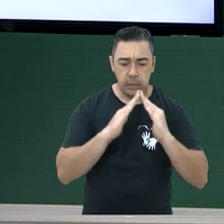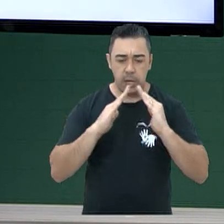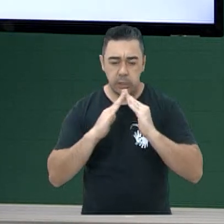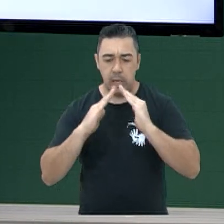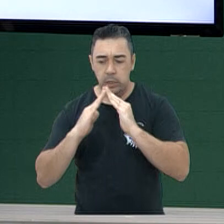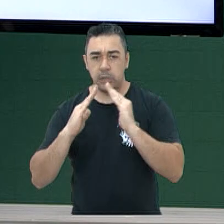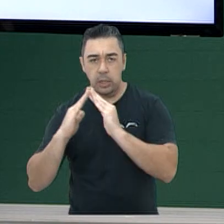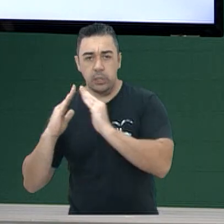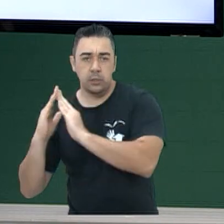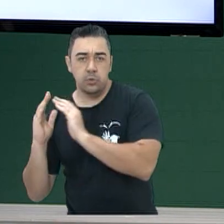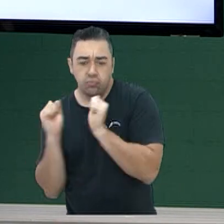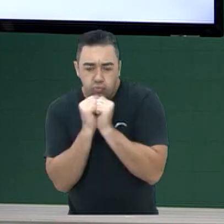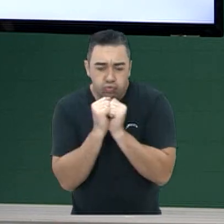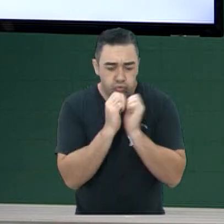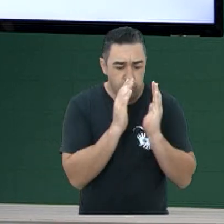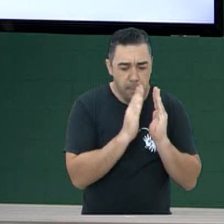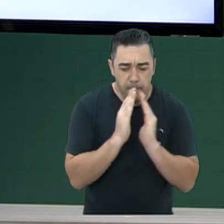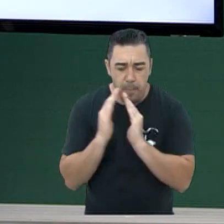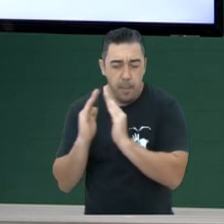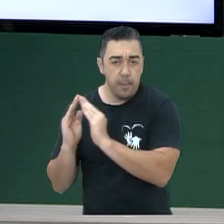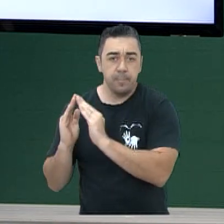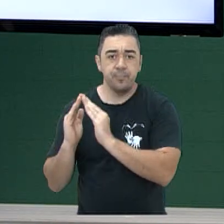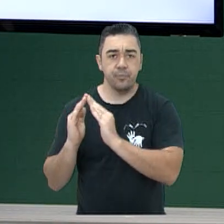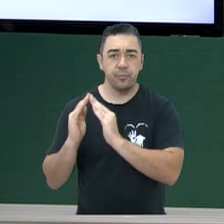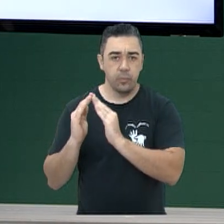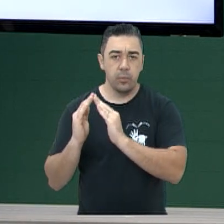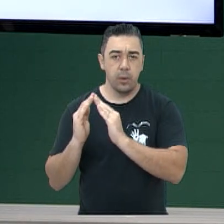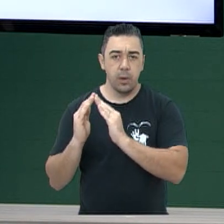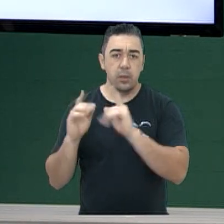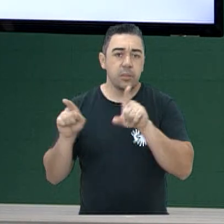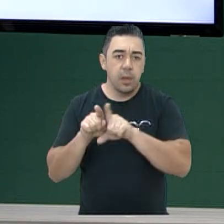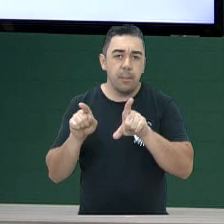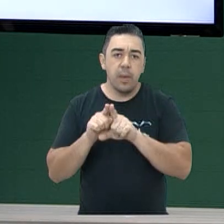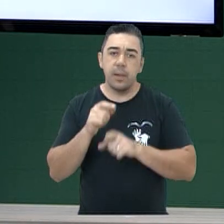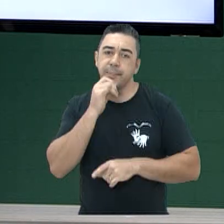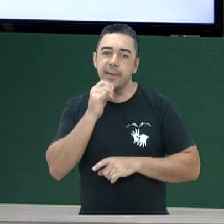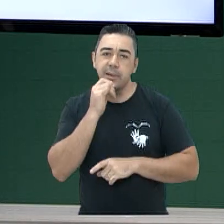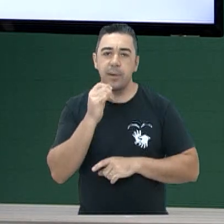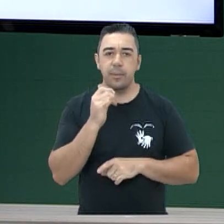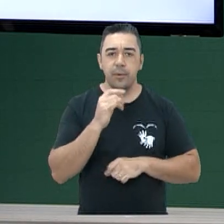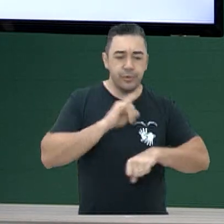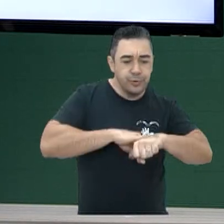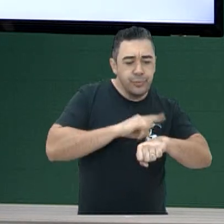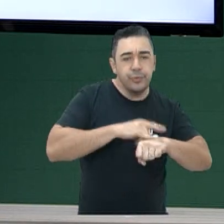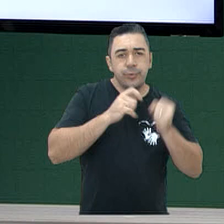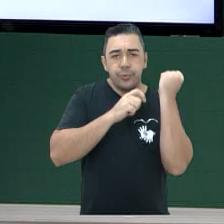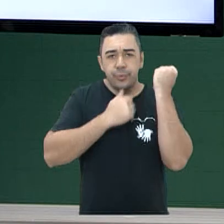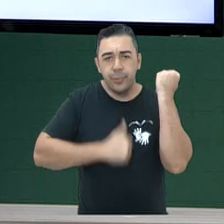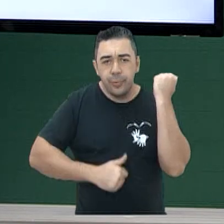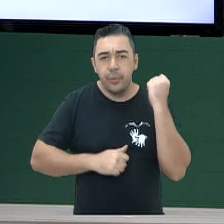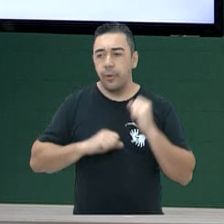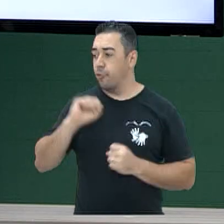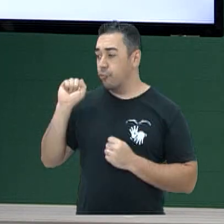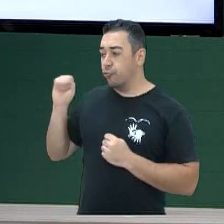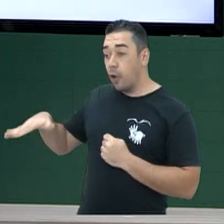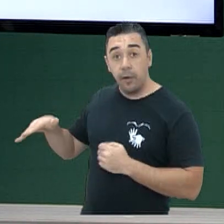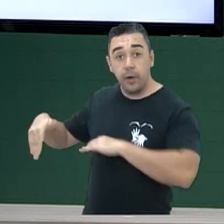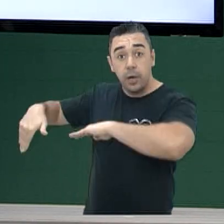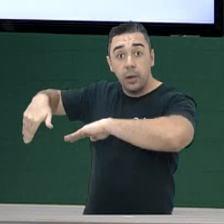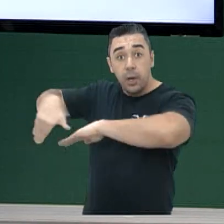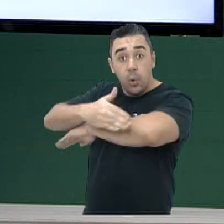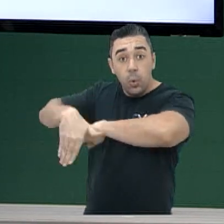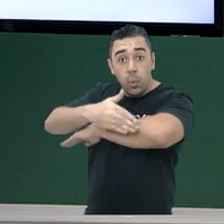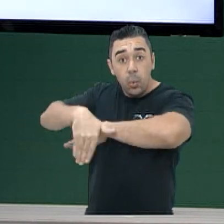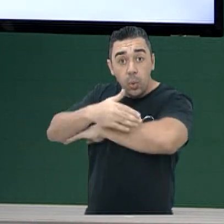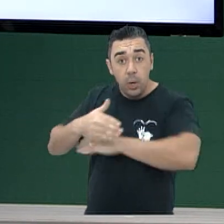grudadinhas umas nas outras, né? Como eles jogavam quase tudo que eles produziam de lixo, né? E também a parte orgânica